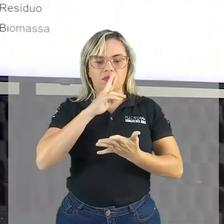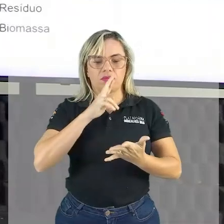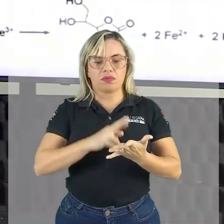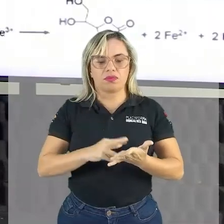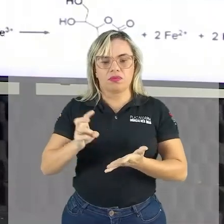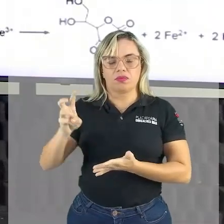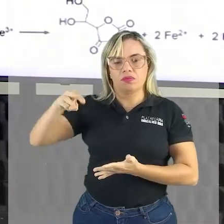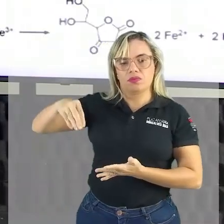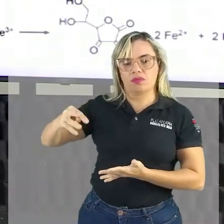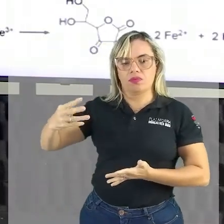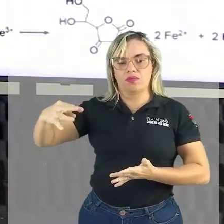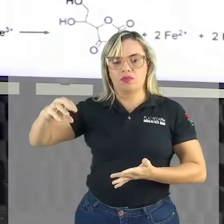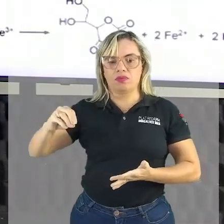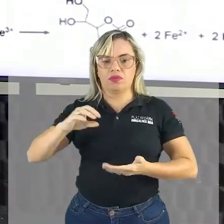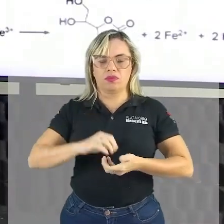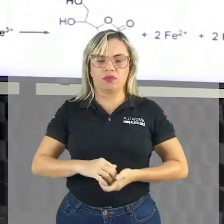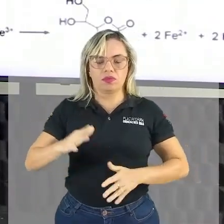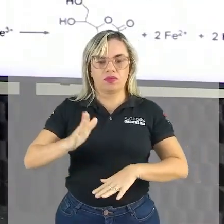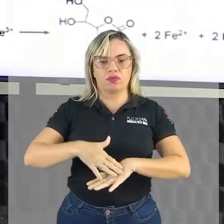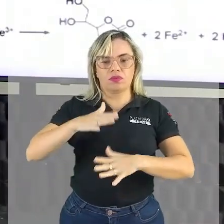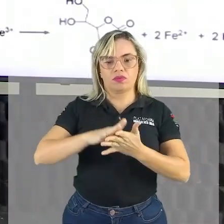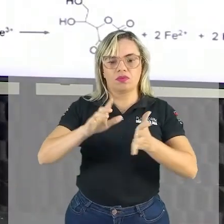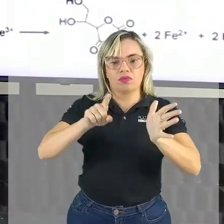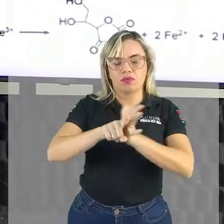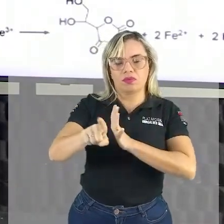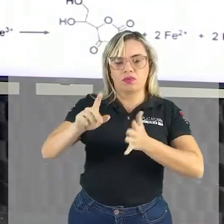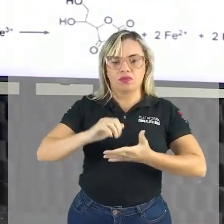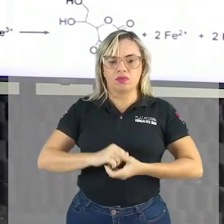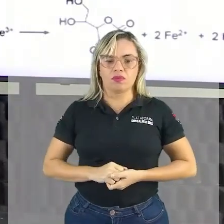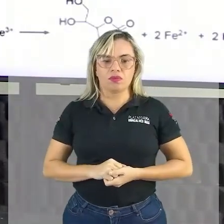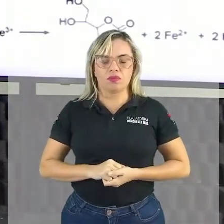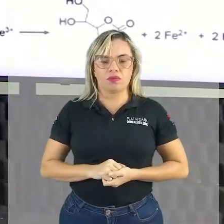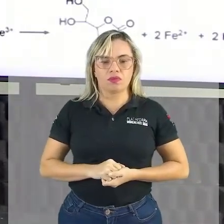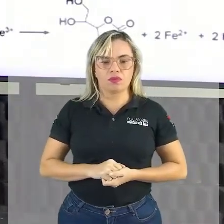metano. Mais uma.